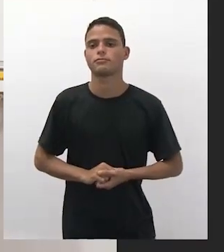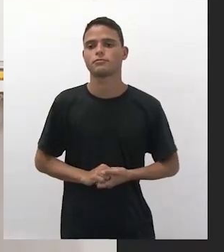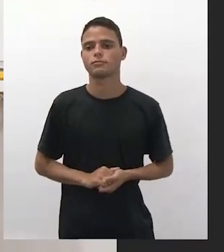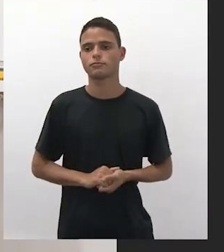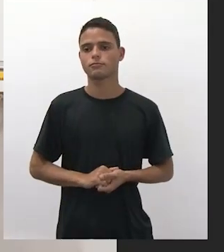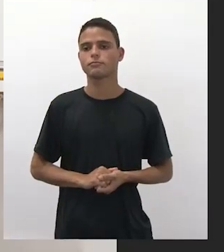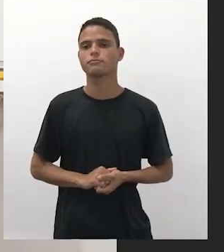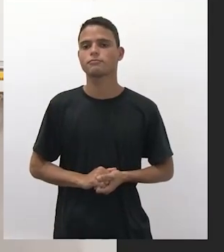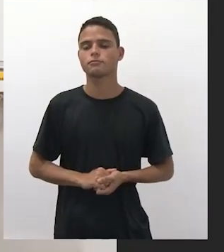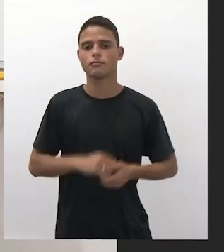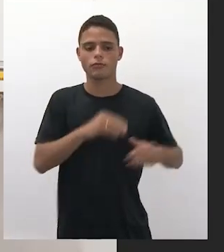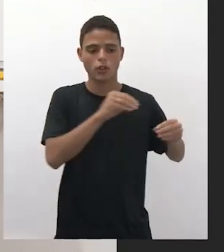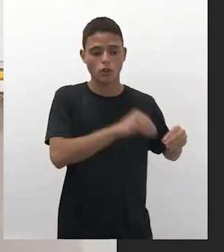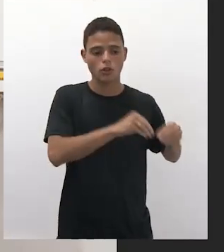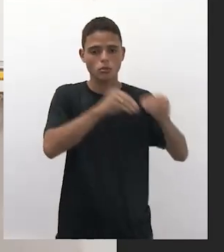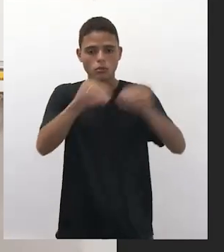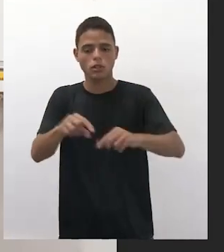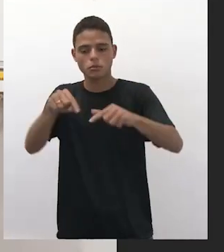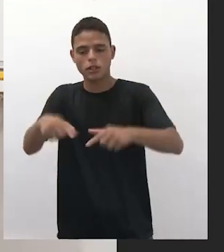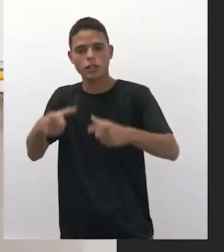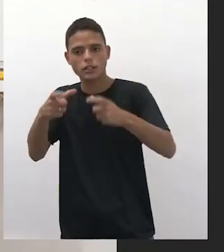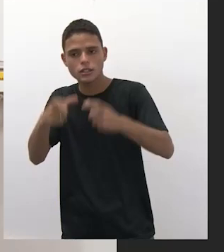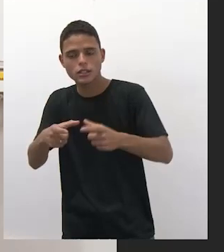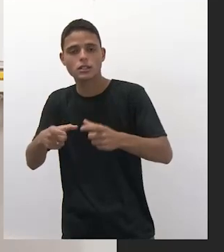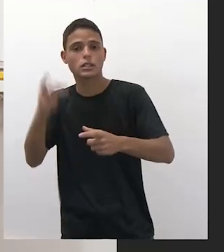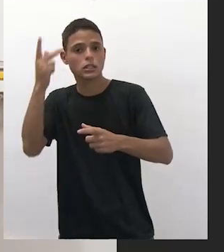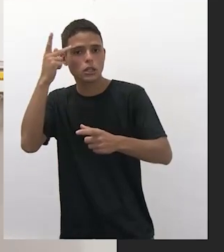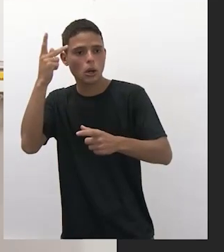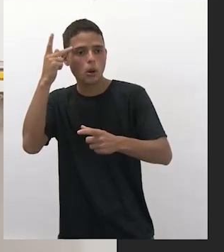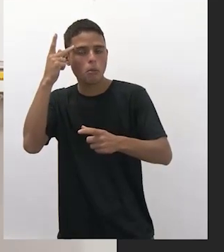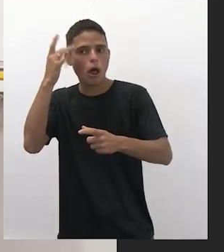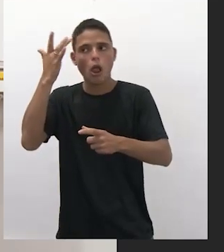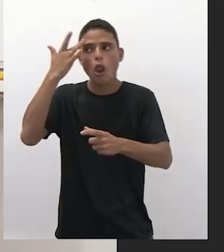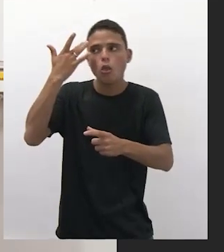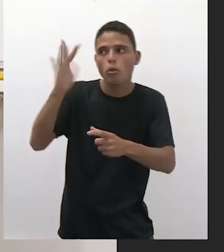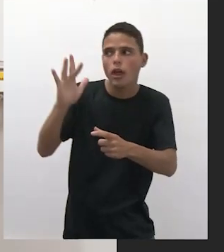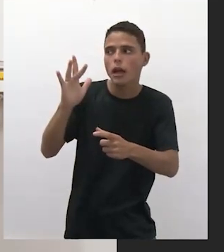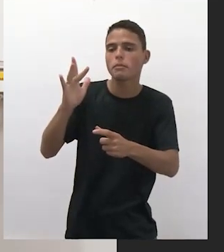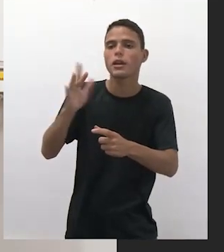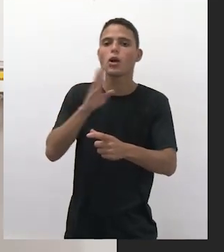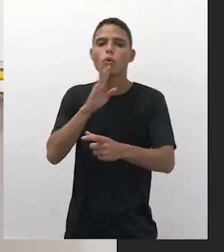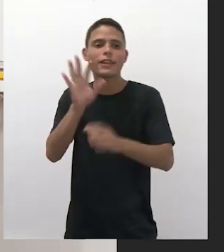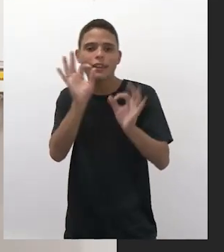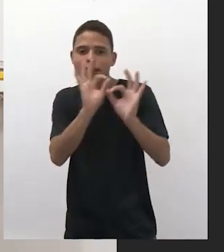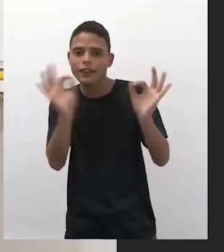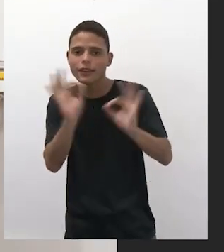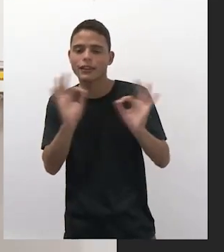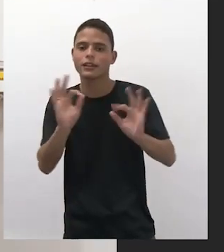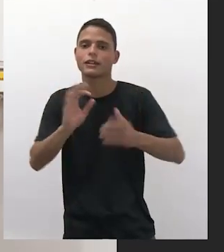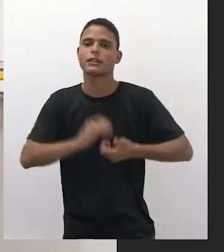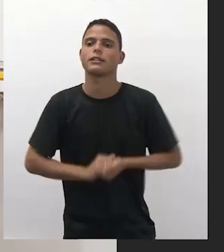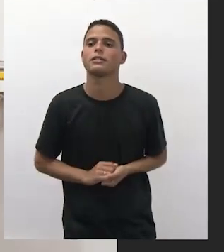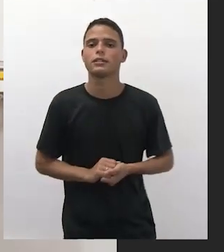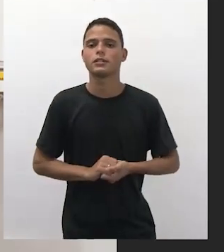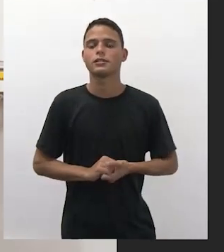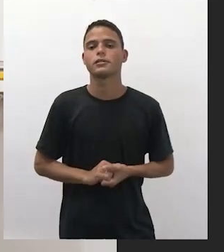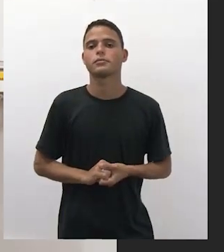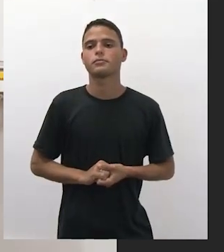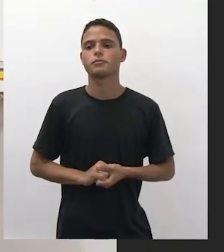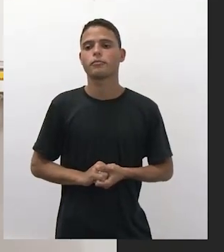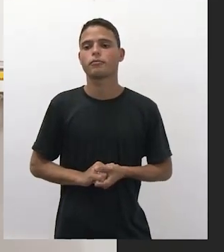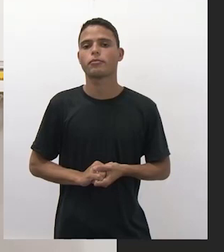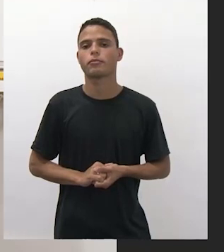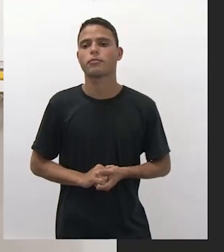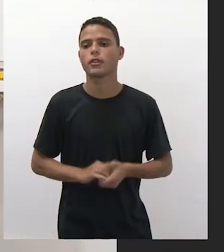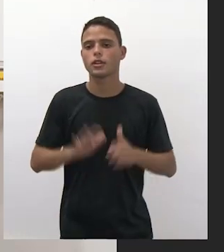sabia como ia funcionar essa questão, principalmente à distância do clube de leitura, mas eu acho